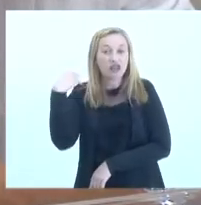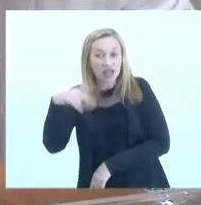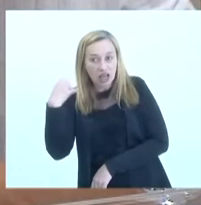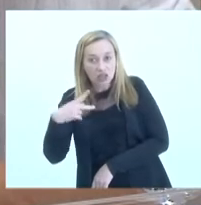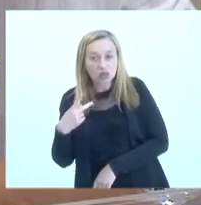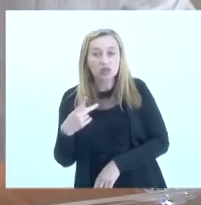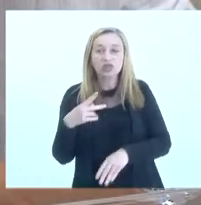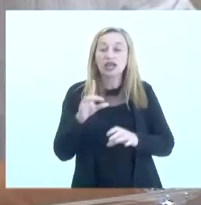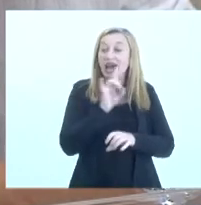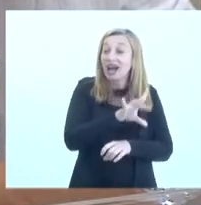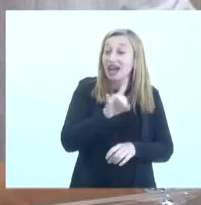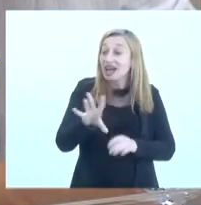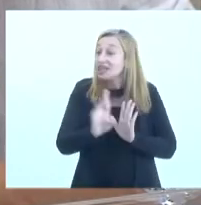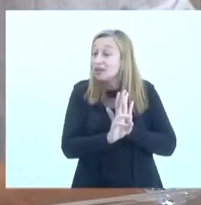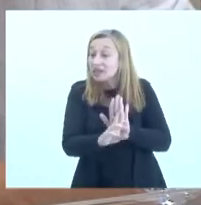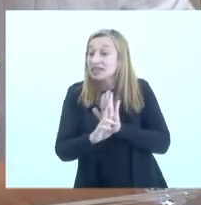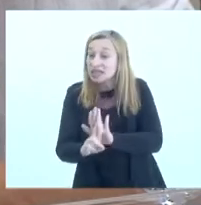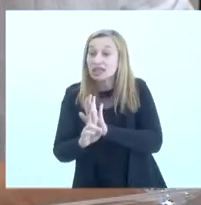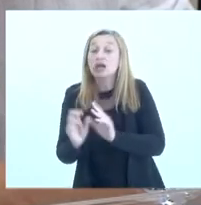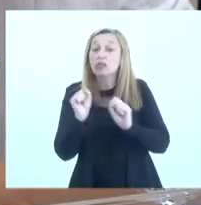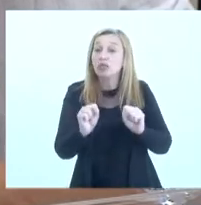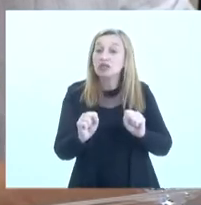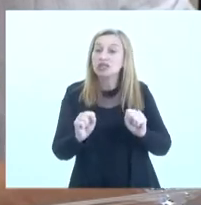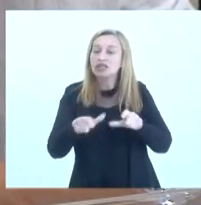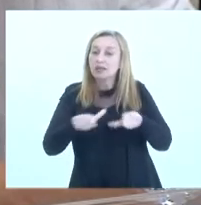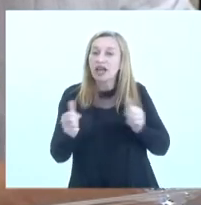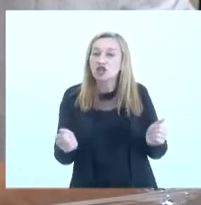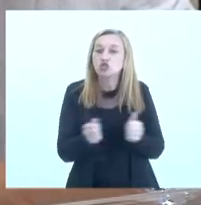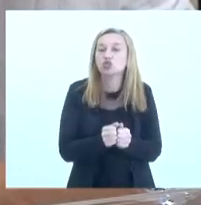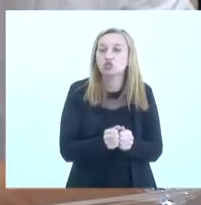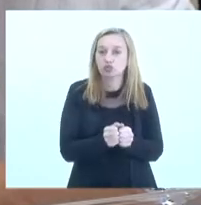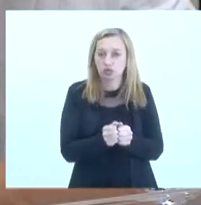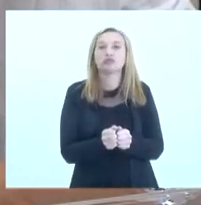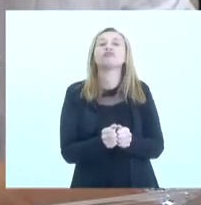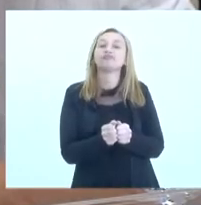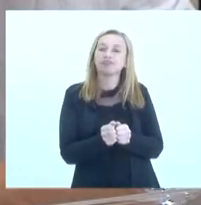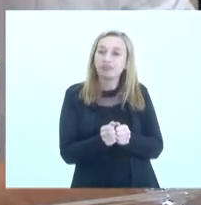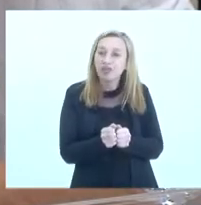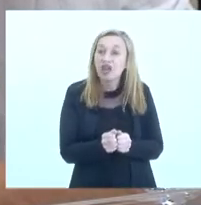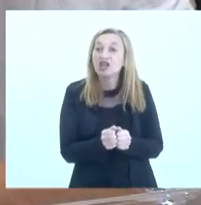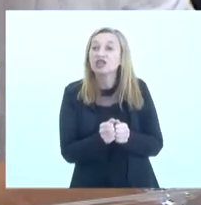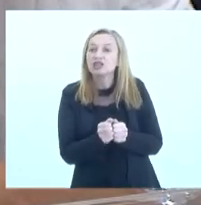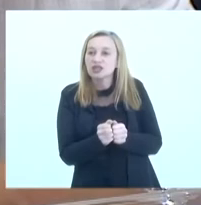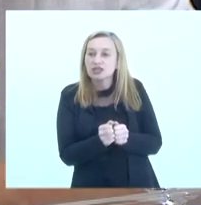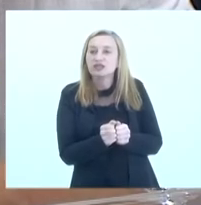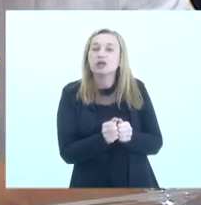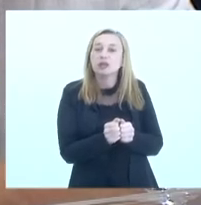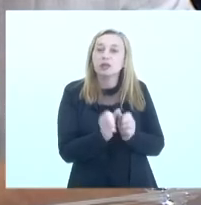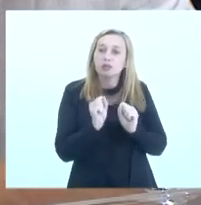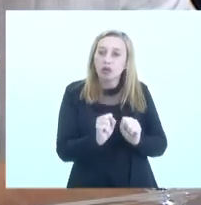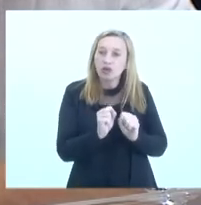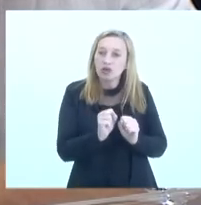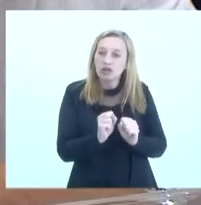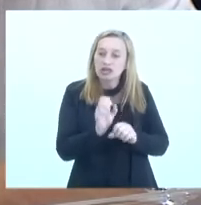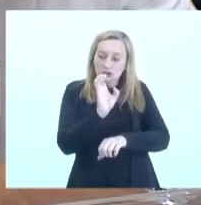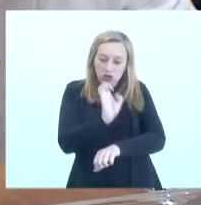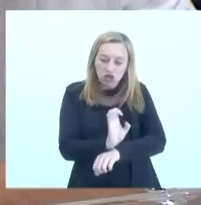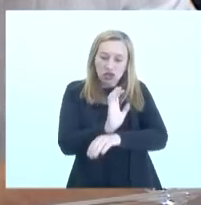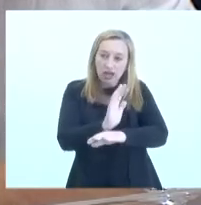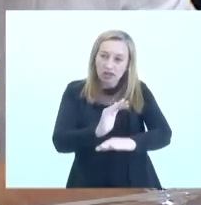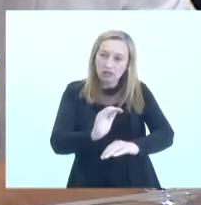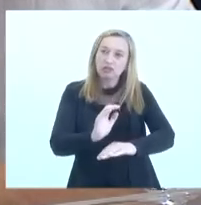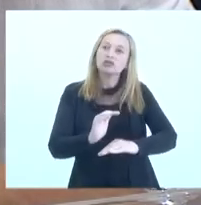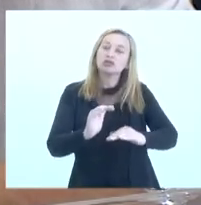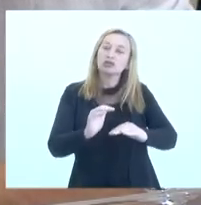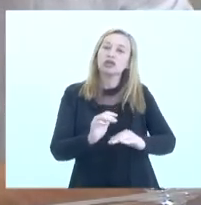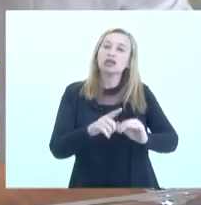as entidades de classe, para que a gente possa trabalhar junto, para que a gente possa tirar o estado do atoleiro que se encontra